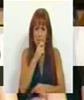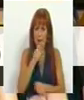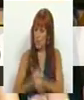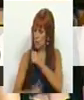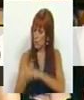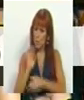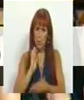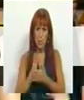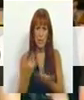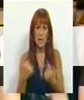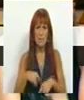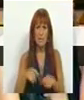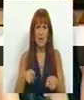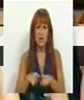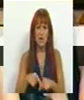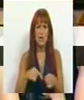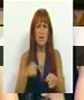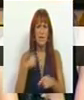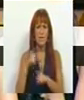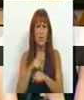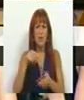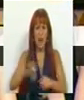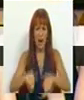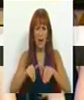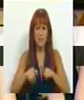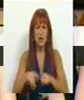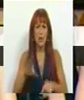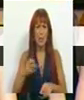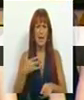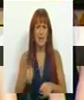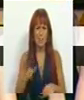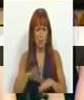último. Não esquecemos a então abstenção do PSD